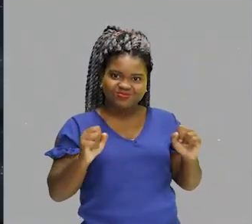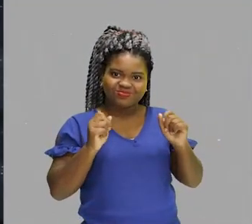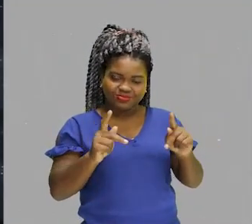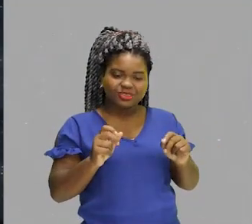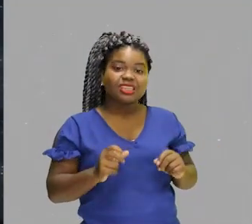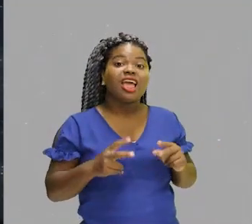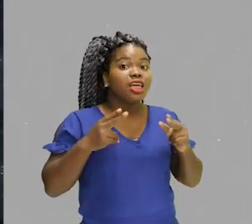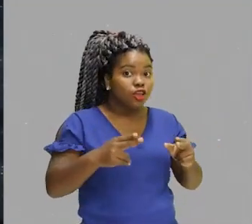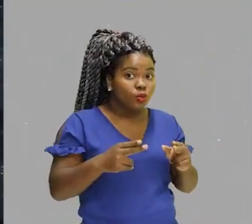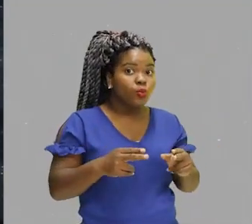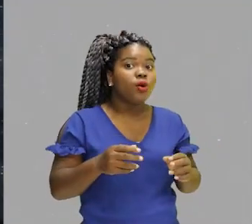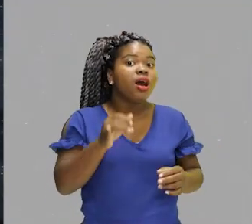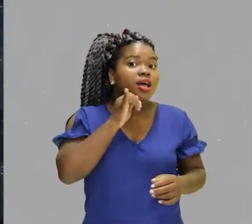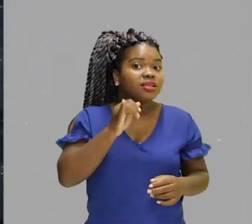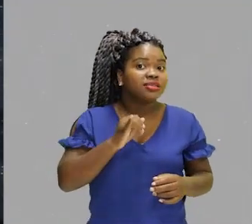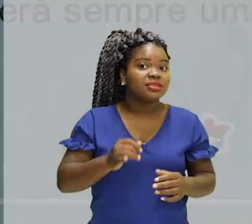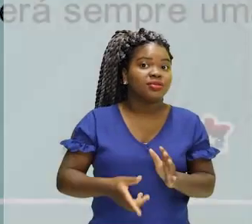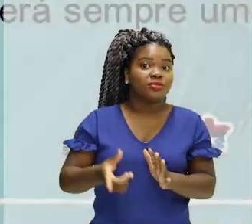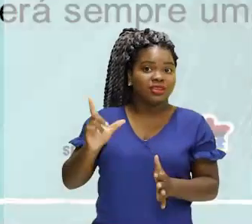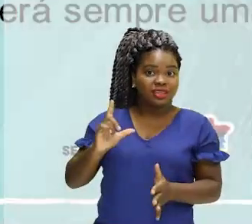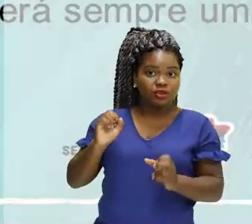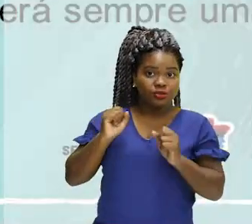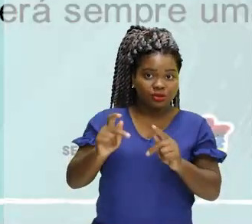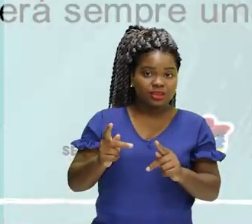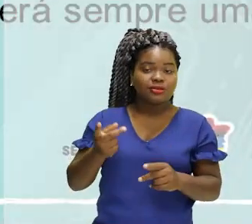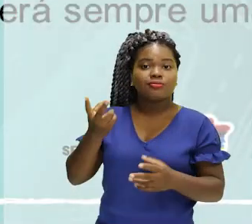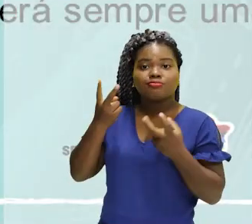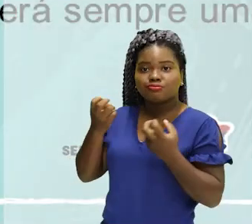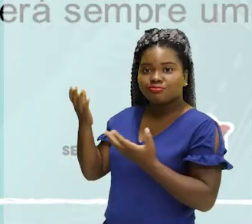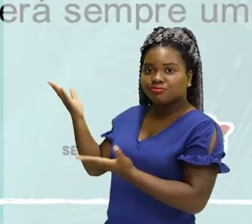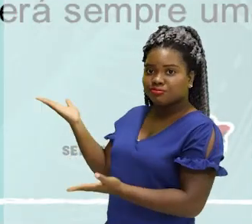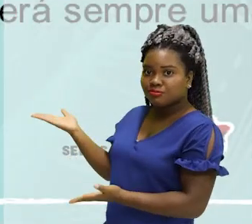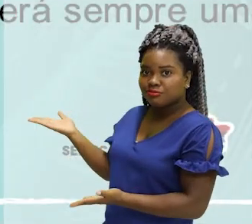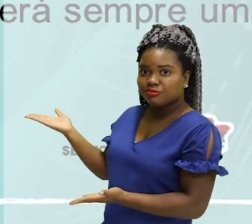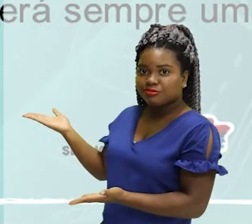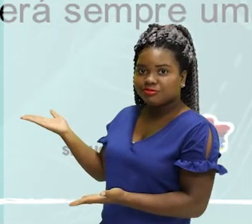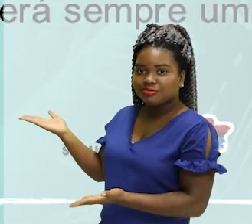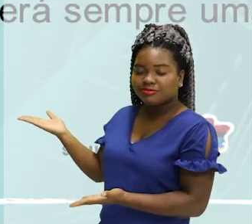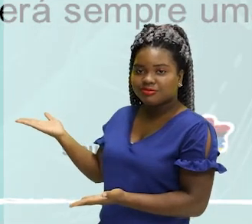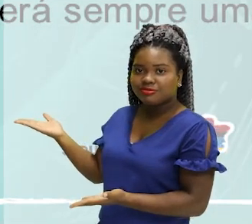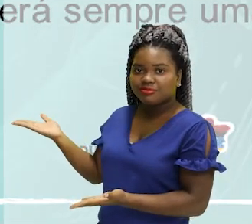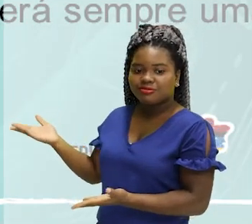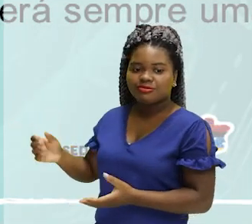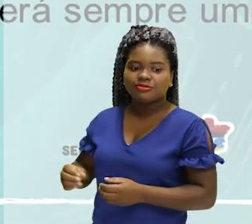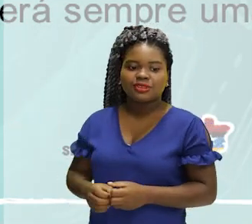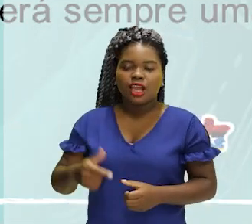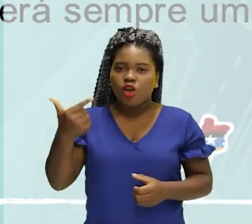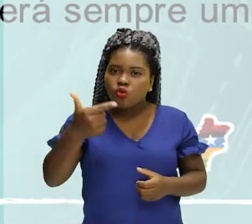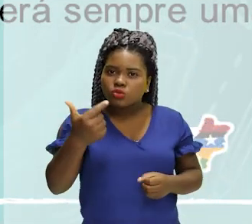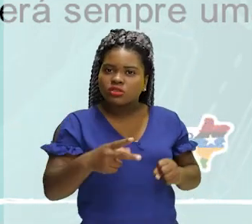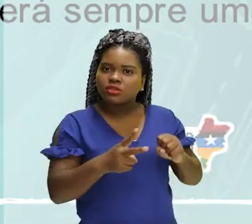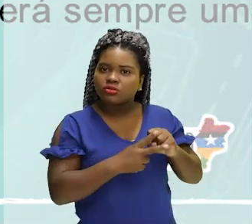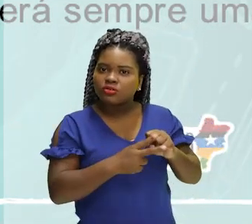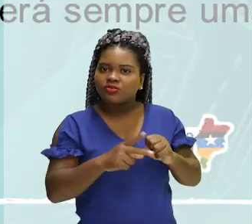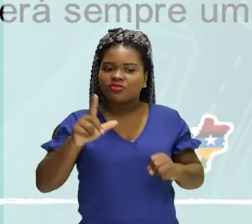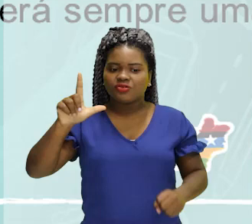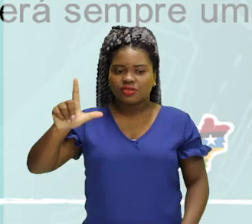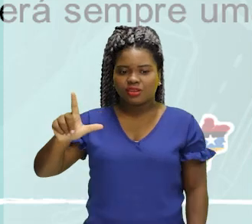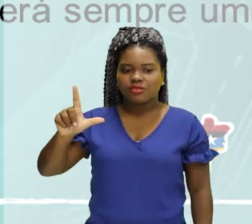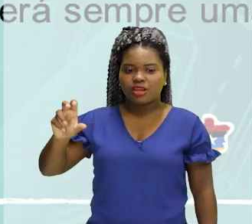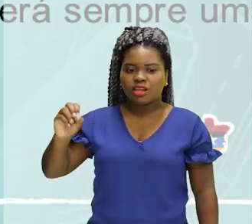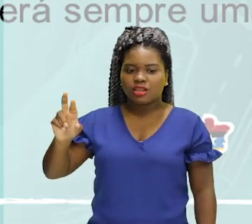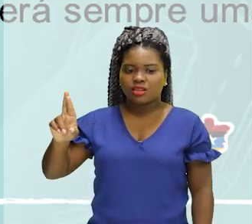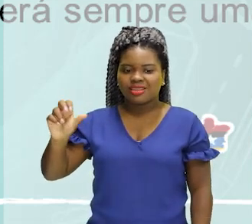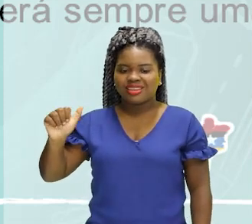para vocês. El niño rompió a llorar. O segundo verbo, llorar, não está